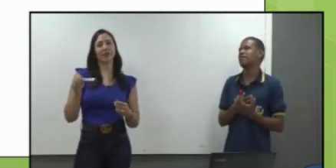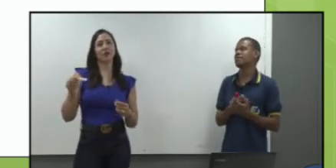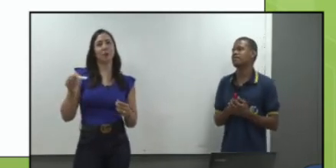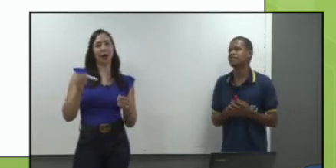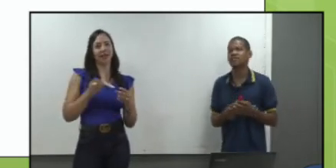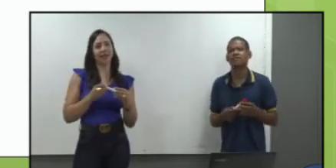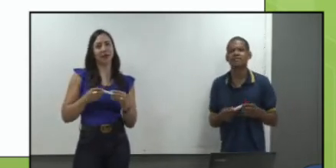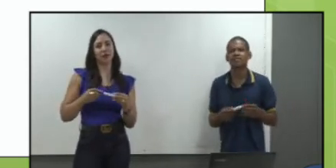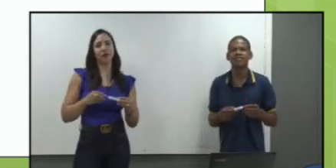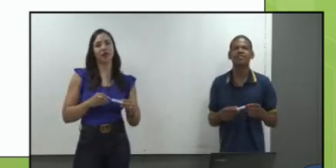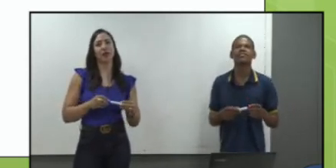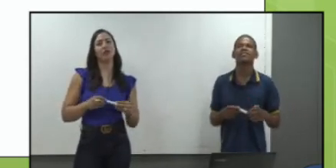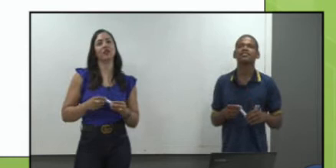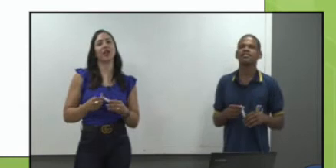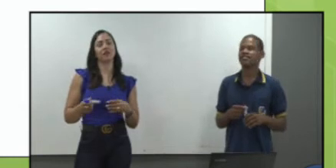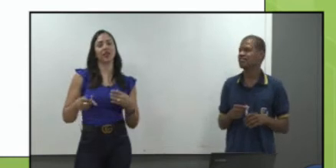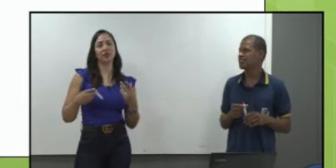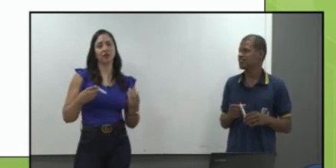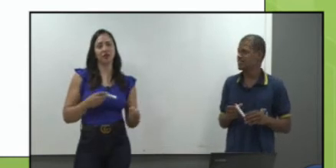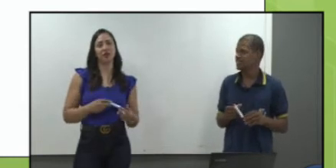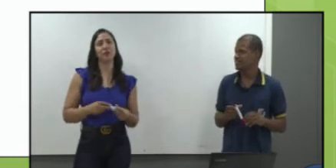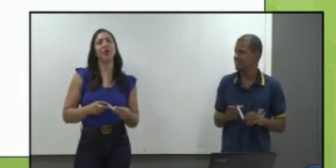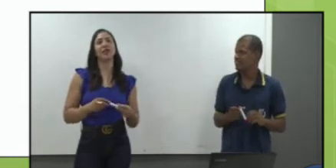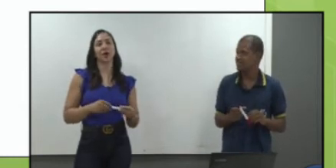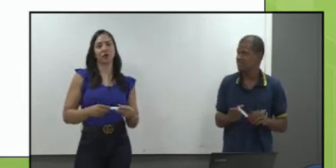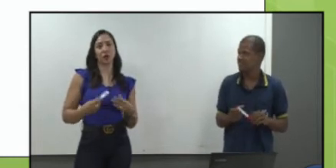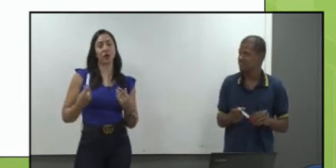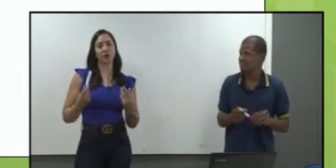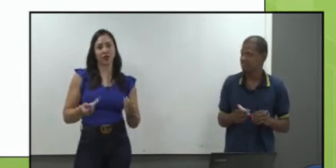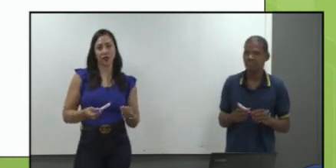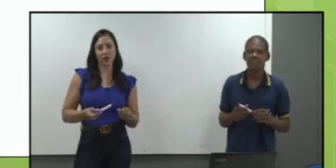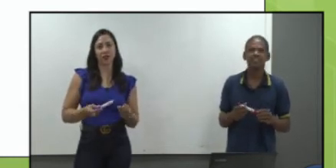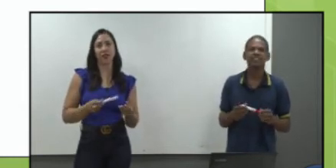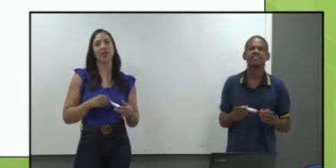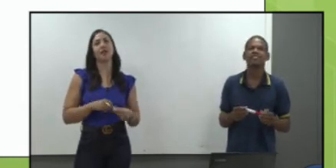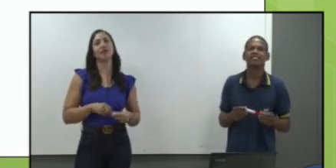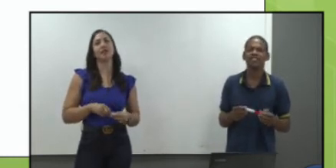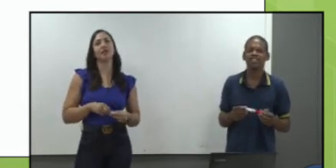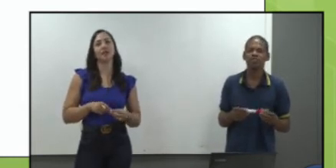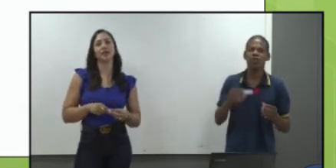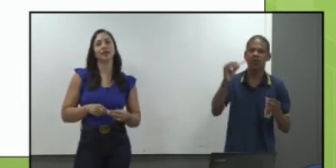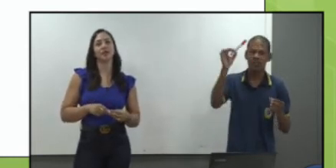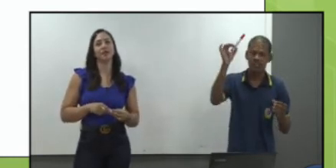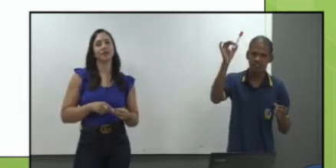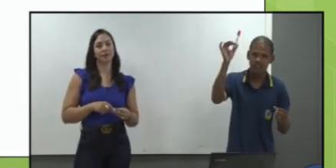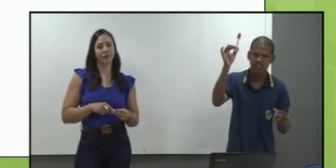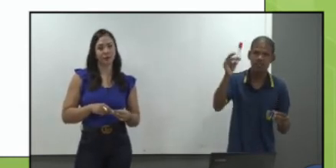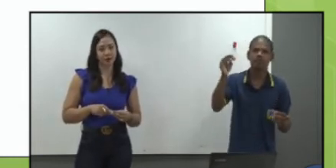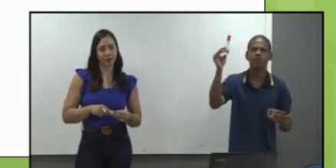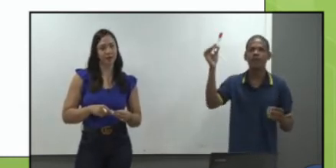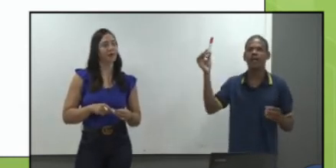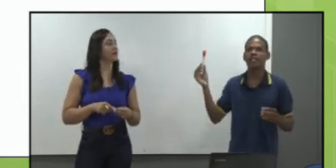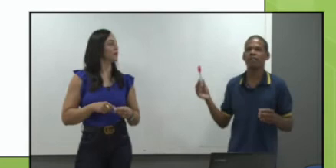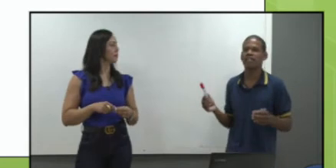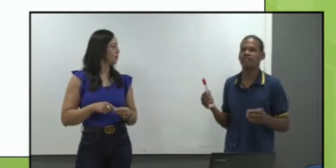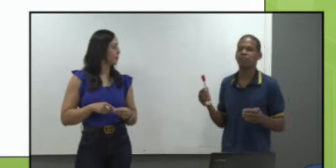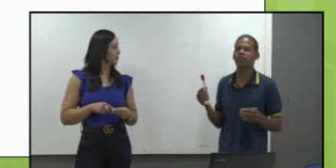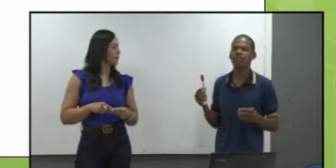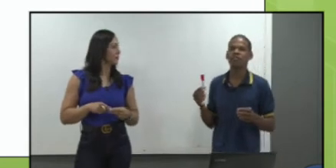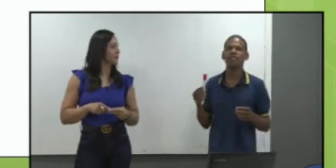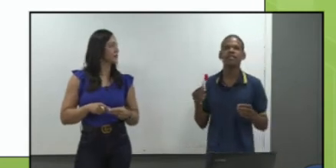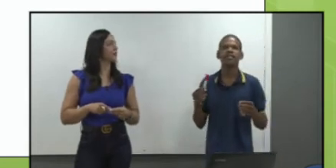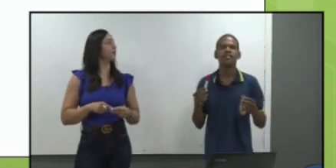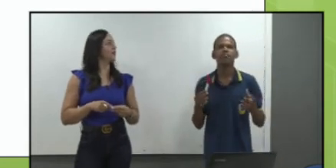e façam um passinho do frevo e aí façam vídeos, mandem para o professor de vocês. Isso, já estou falando, vou pegar aqui a palavra